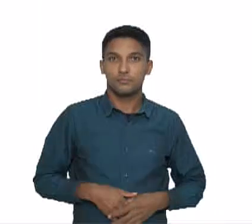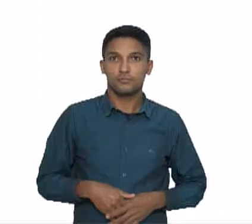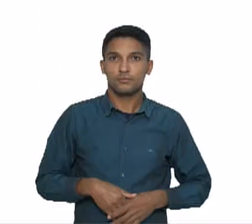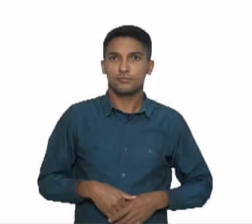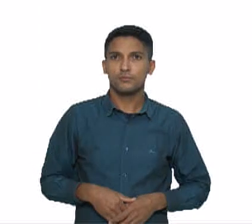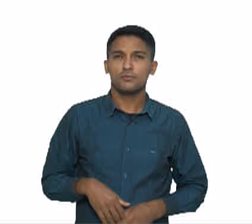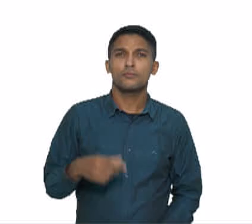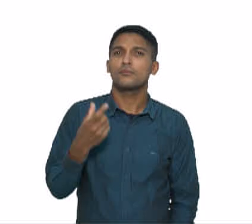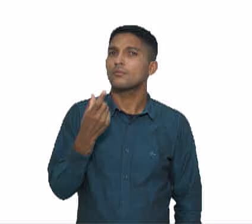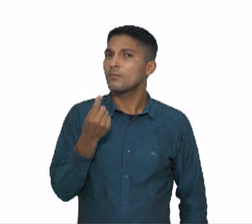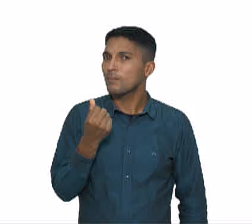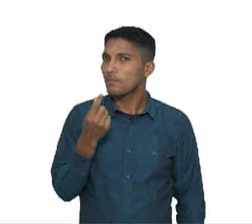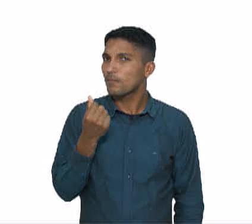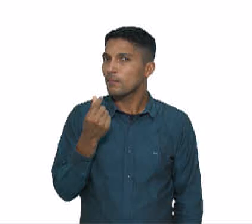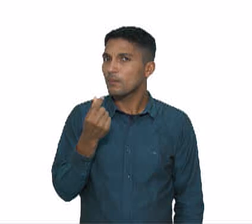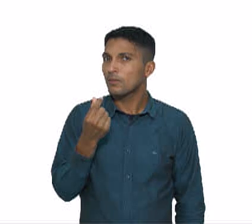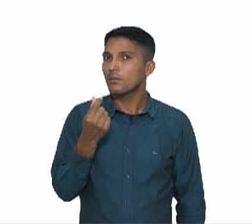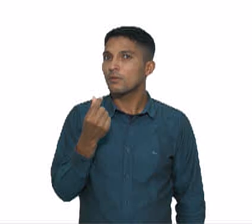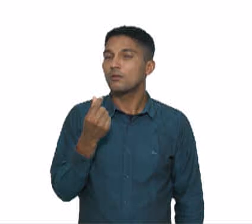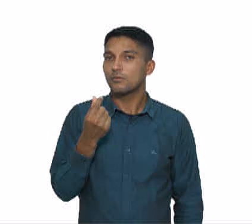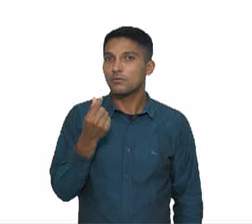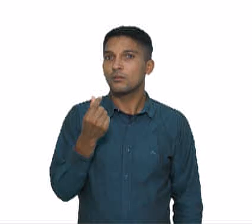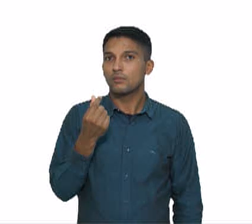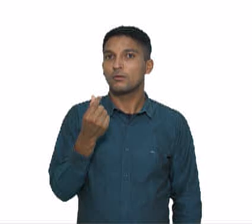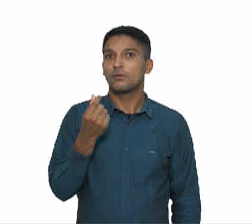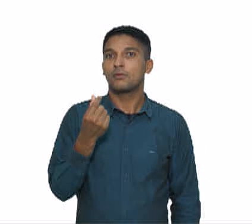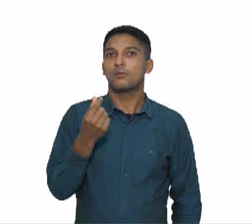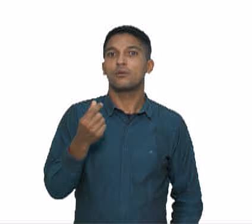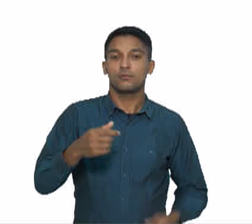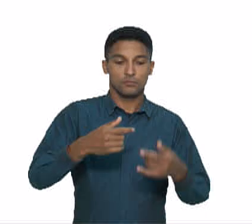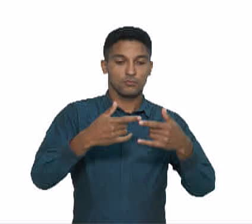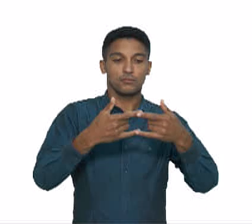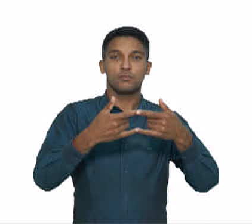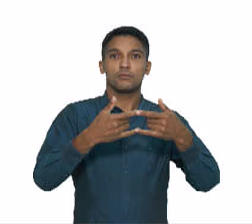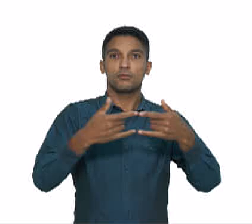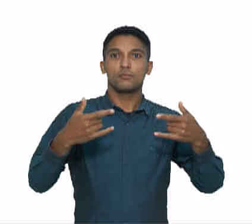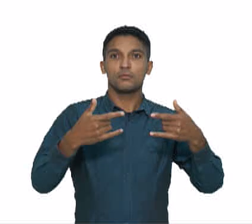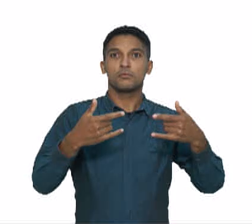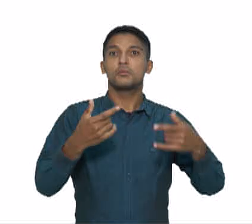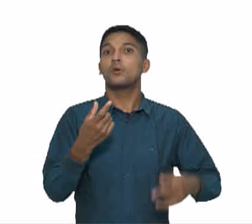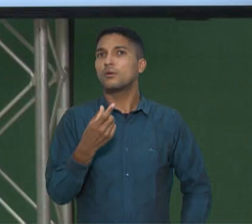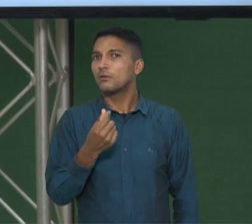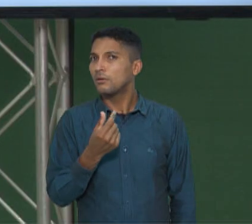classe turista? Então, são termos aqui utilizados para